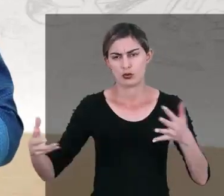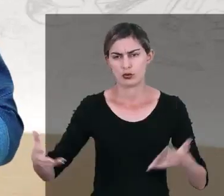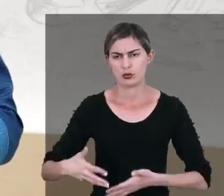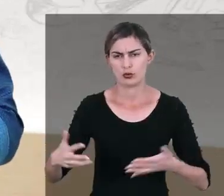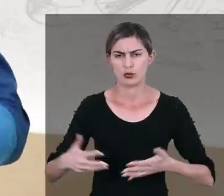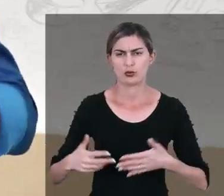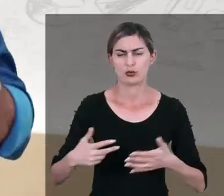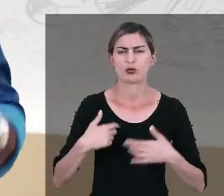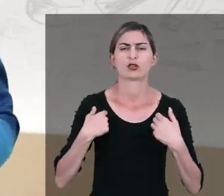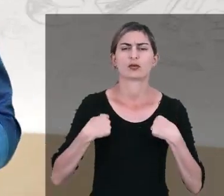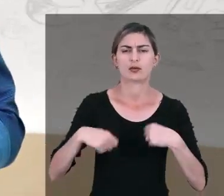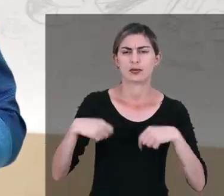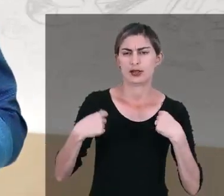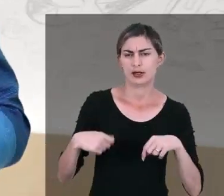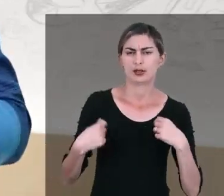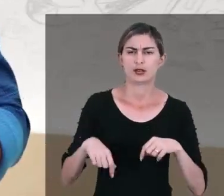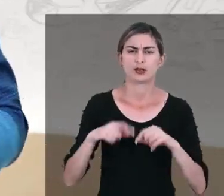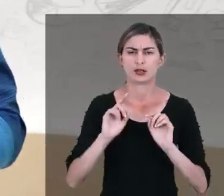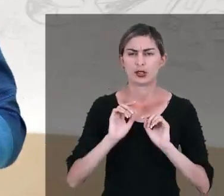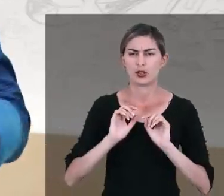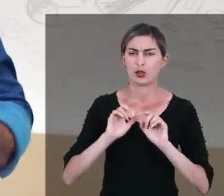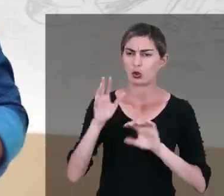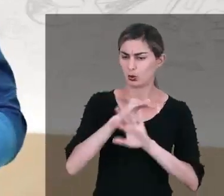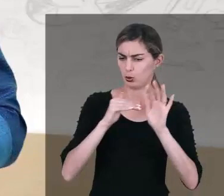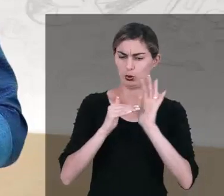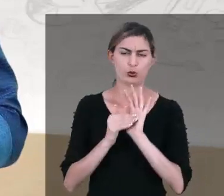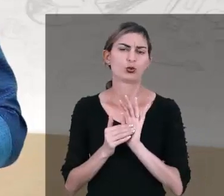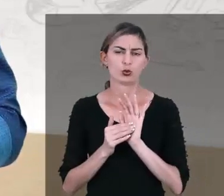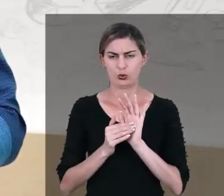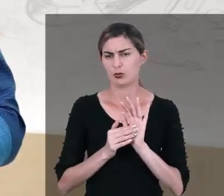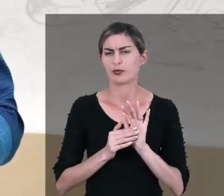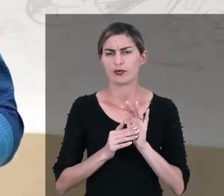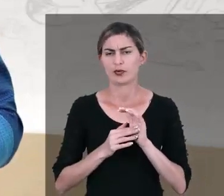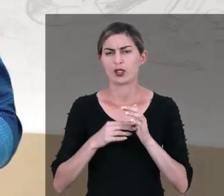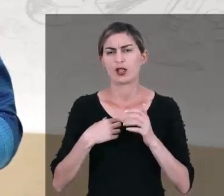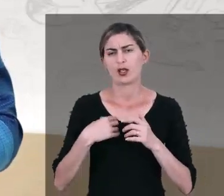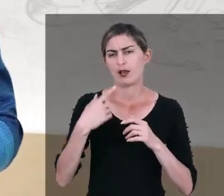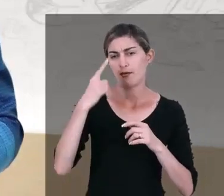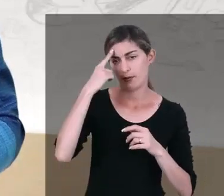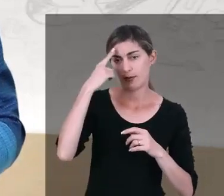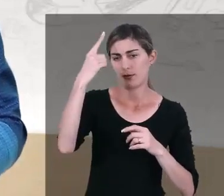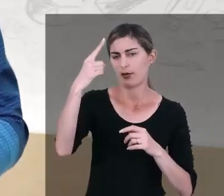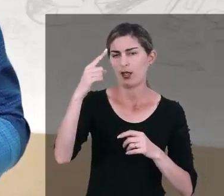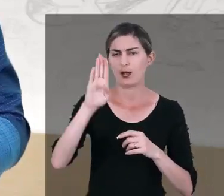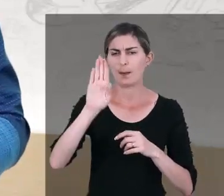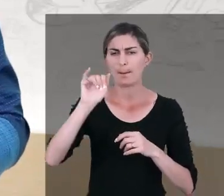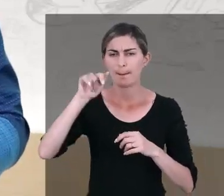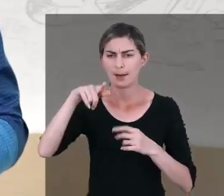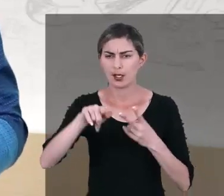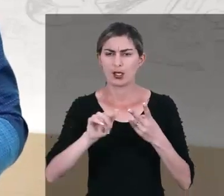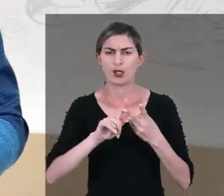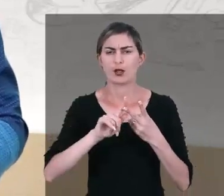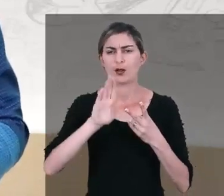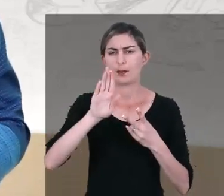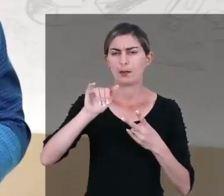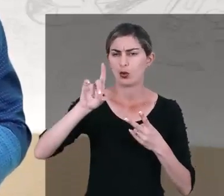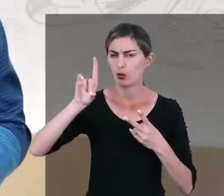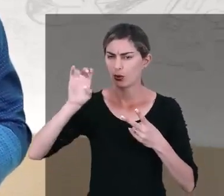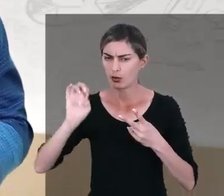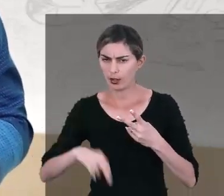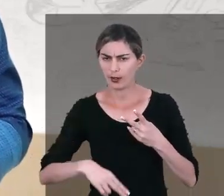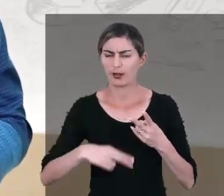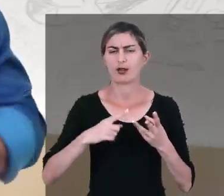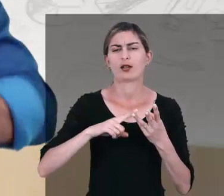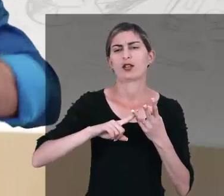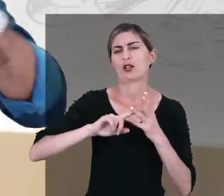dia, deve ser compatibilizado de uma forma total, né? A ideia do BIM, né? Do Building Information